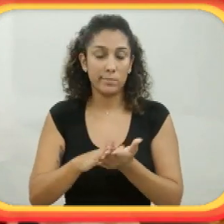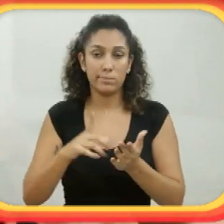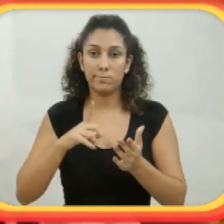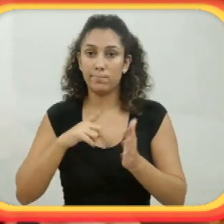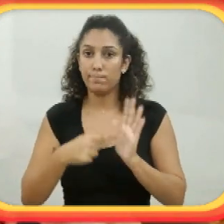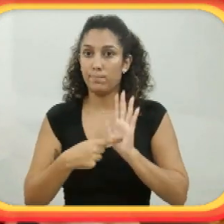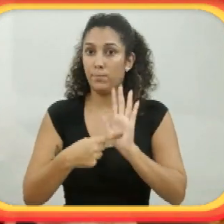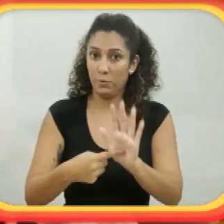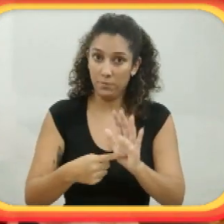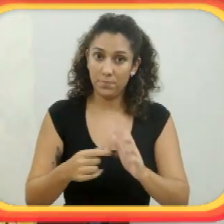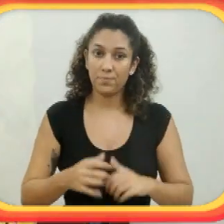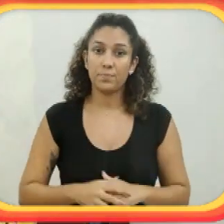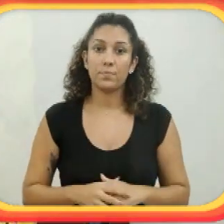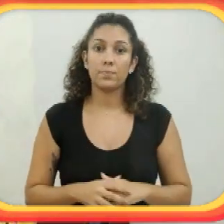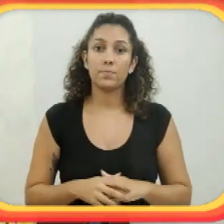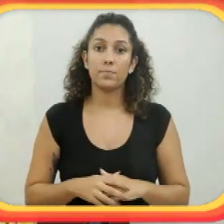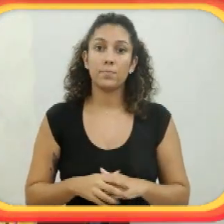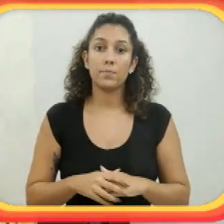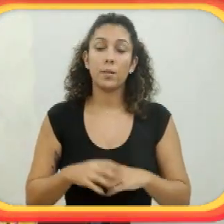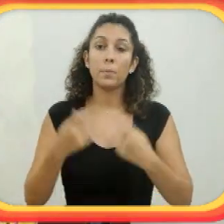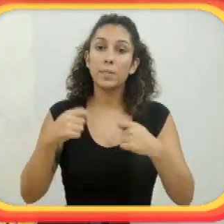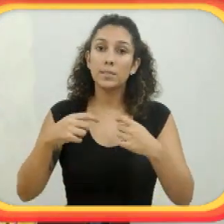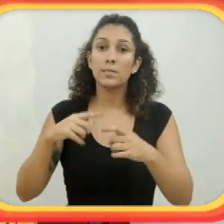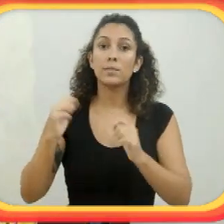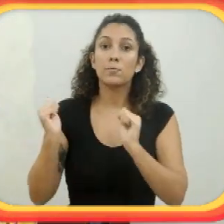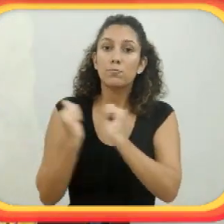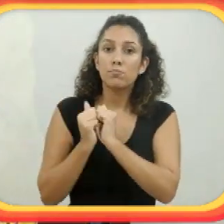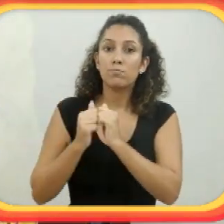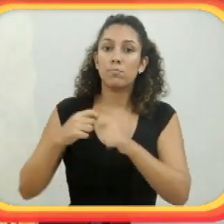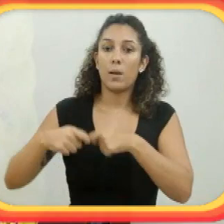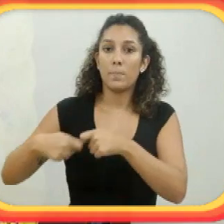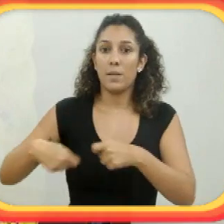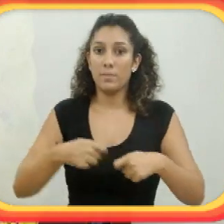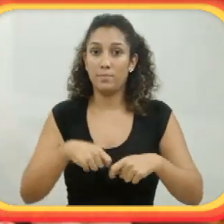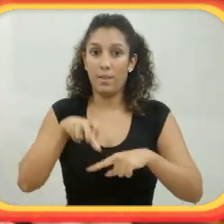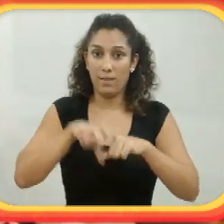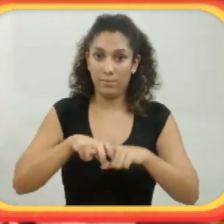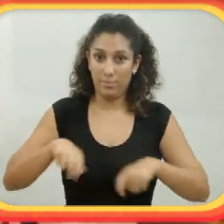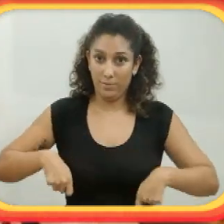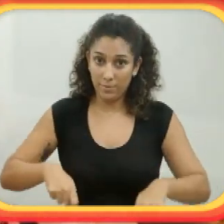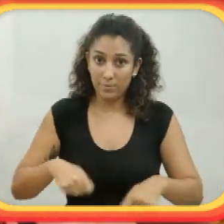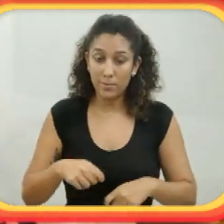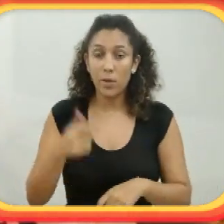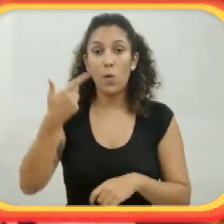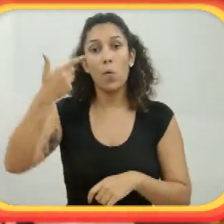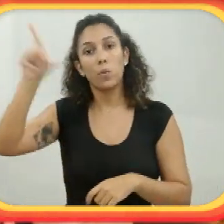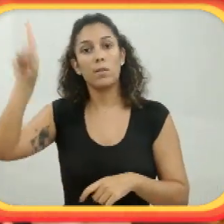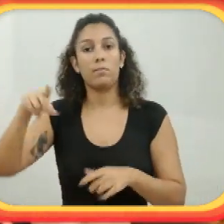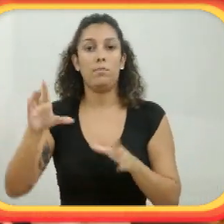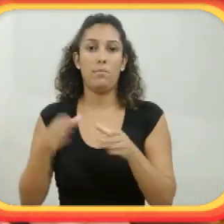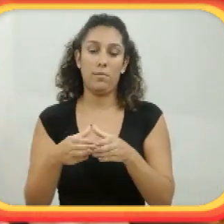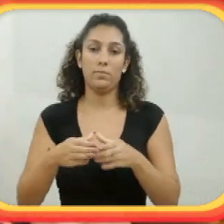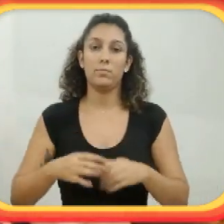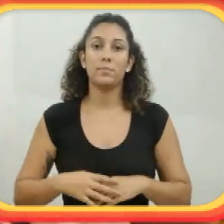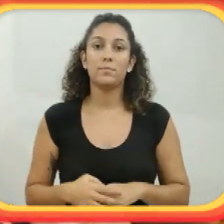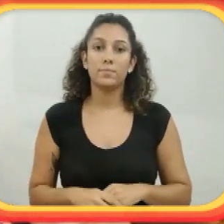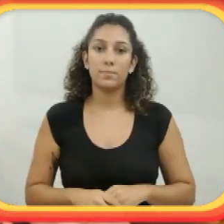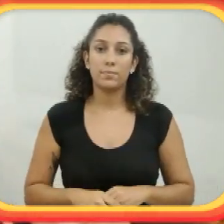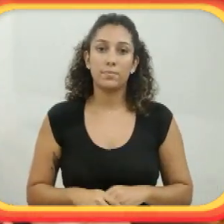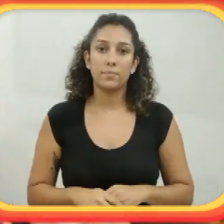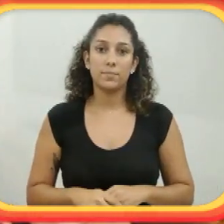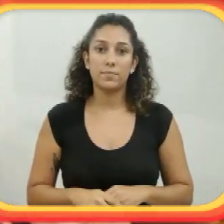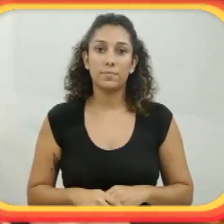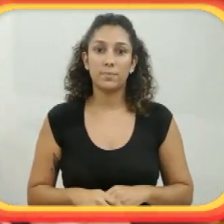que têm domínio do tronco, é uma classe, aquele que tem pouco domínio é outra